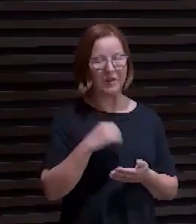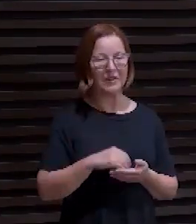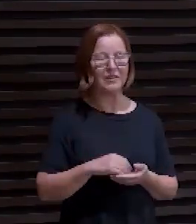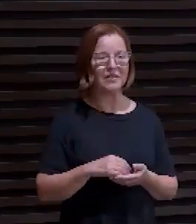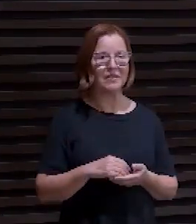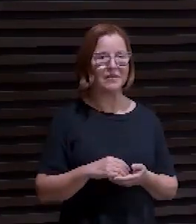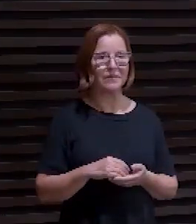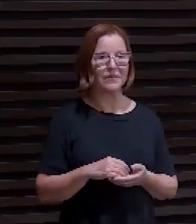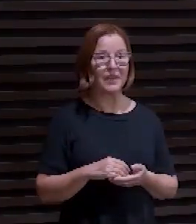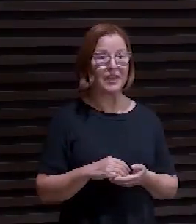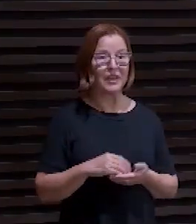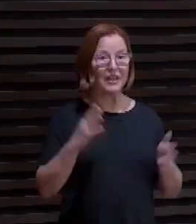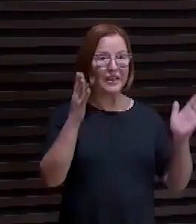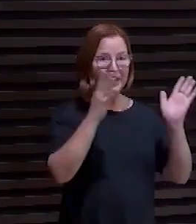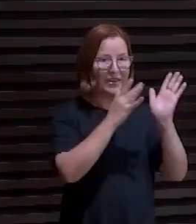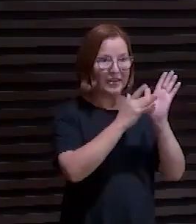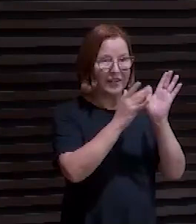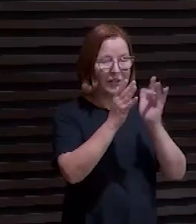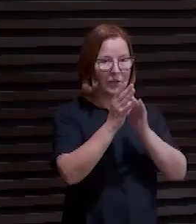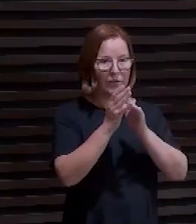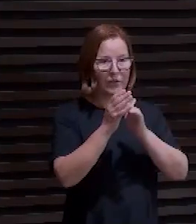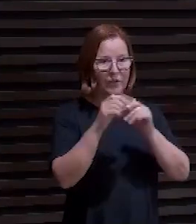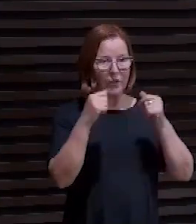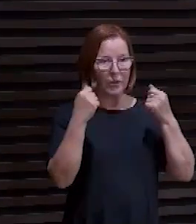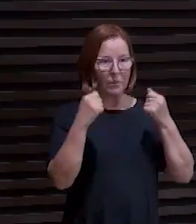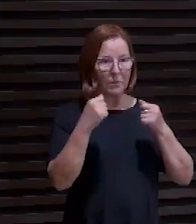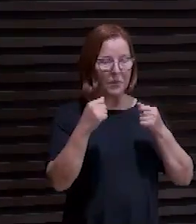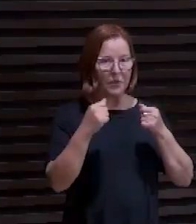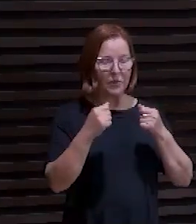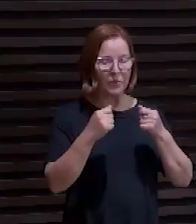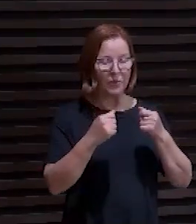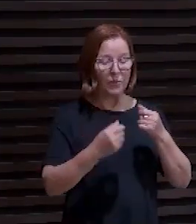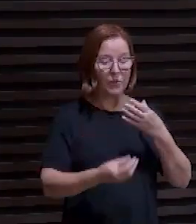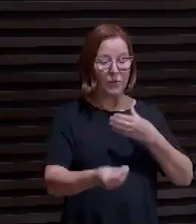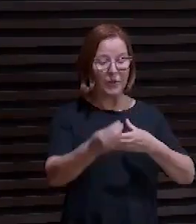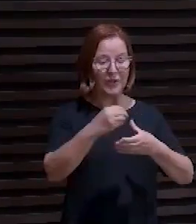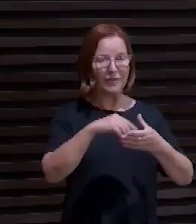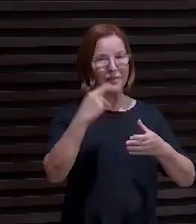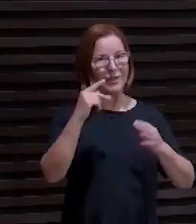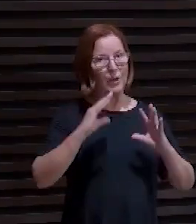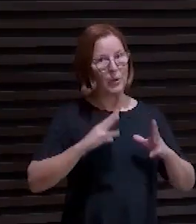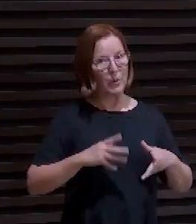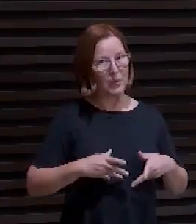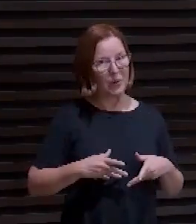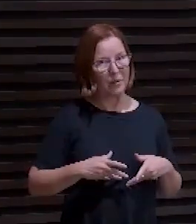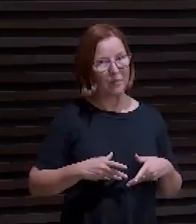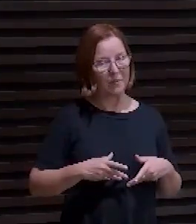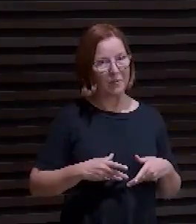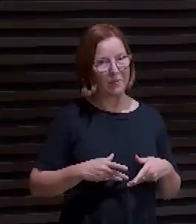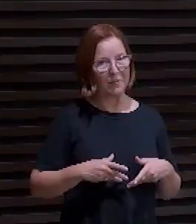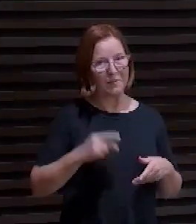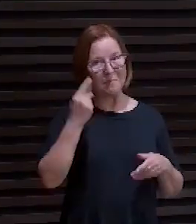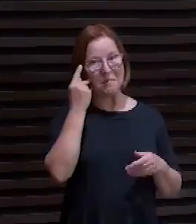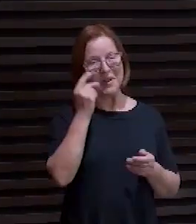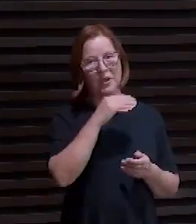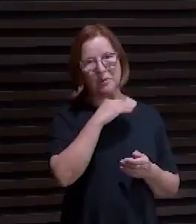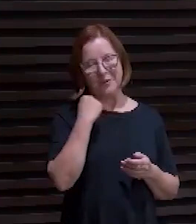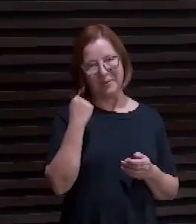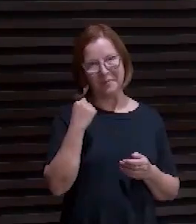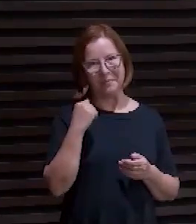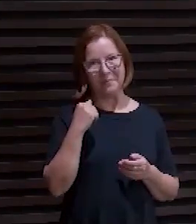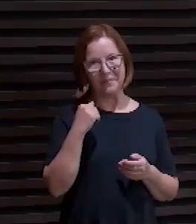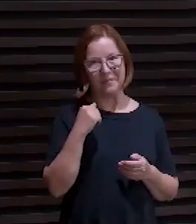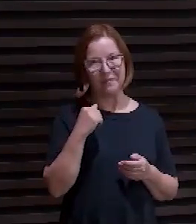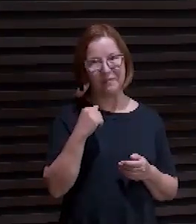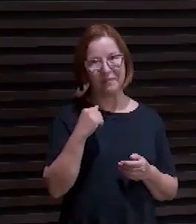morrer, precisou nos levar no seu corpo. Para morrer, ele teve que levar o nosso pecado. Enquanto o